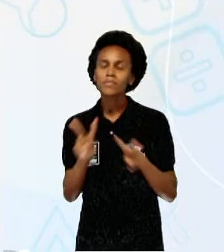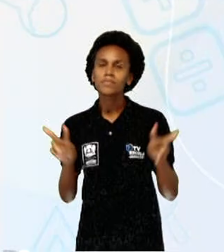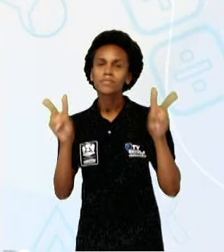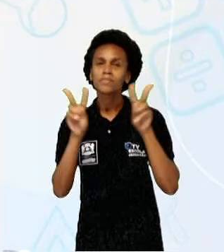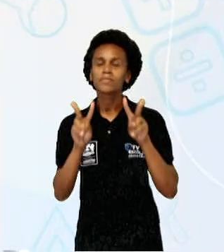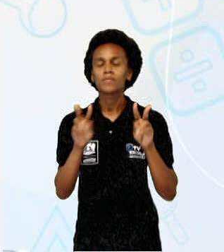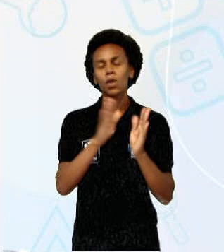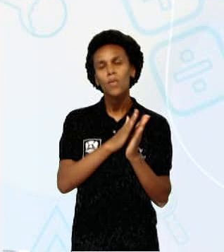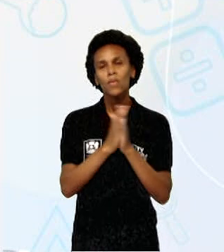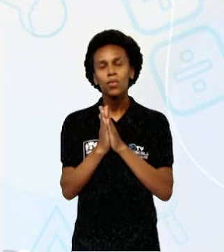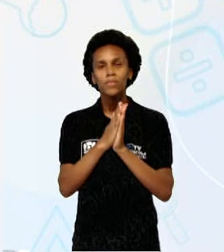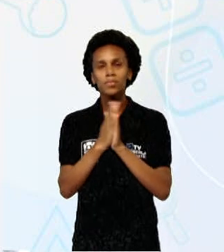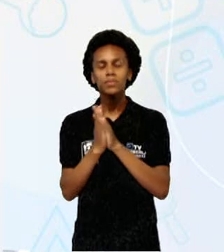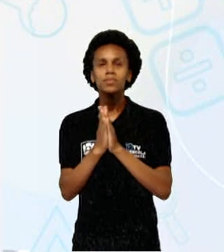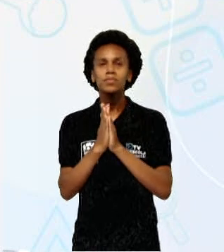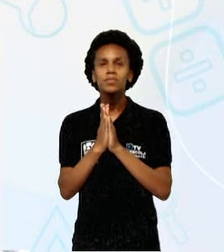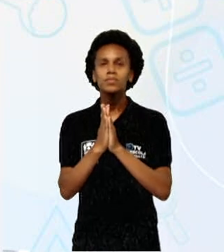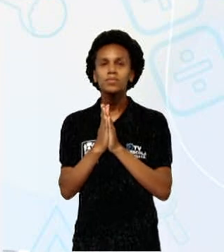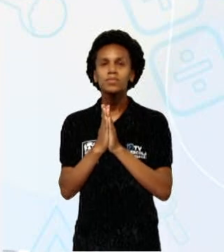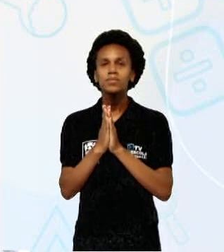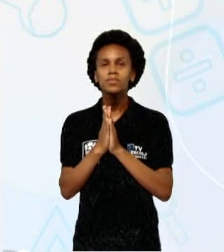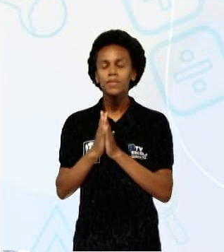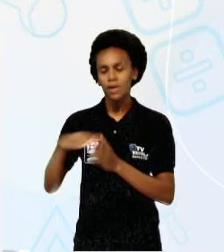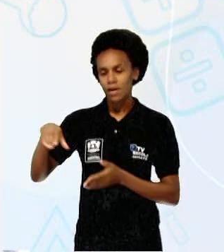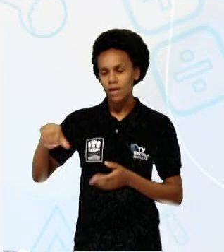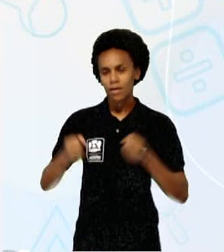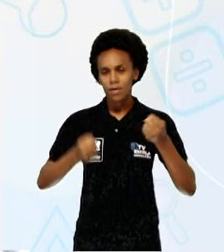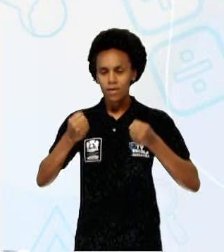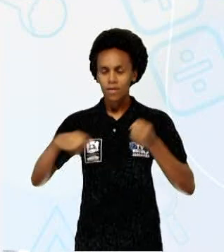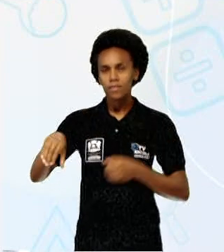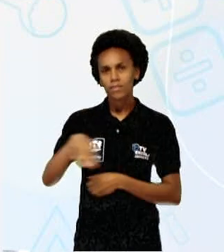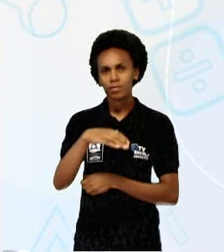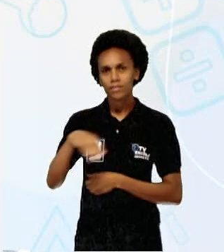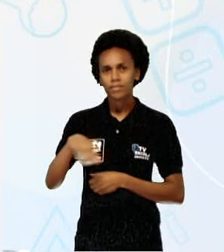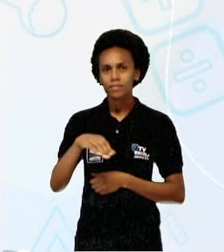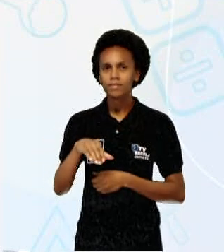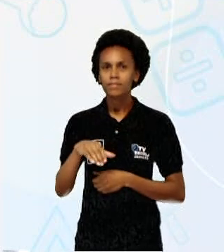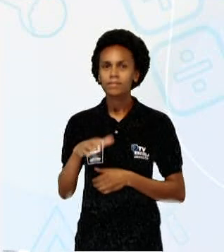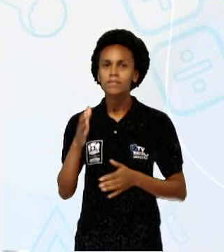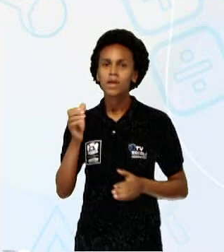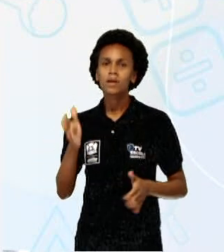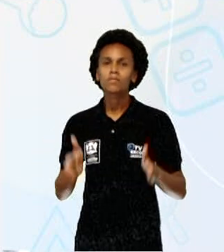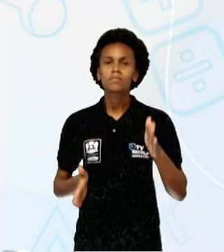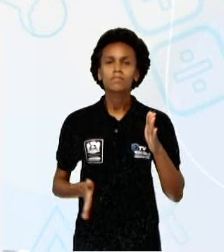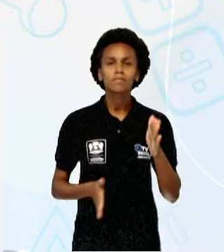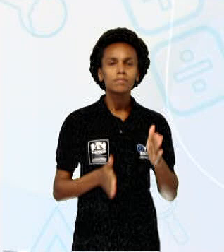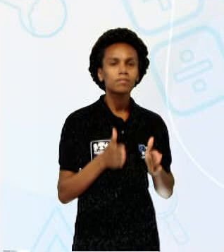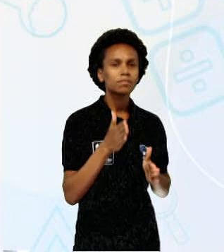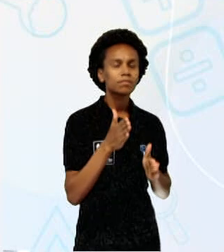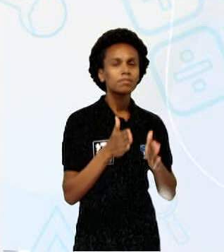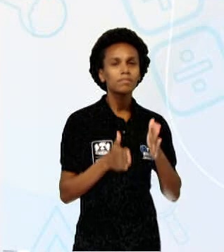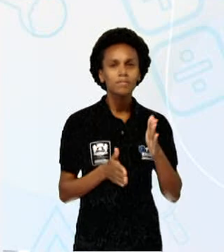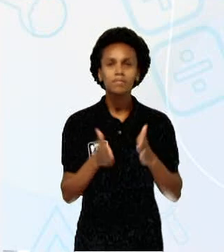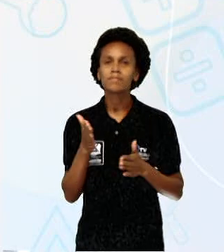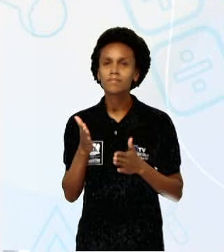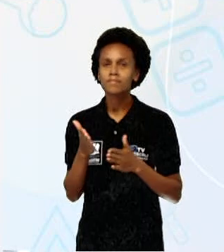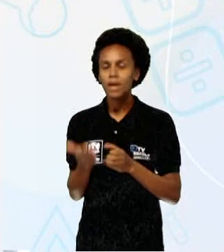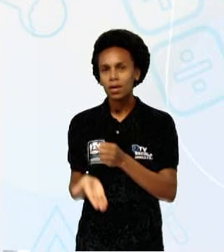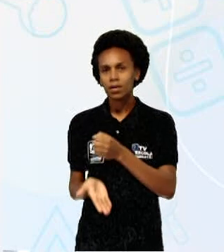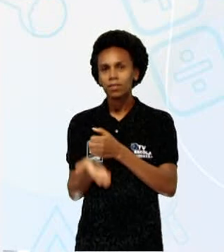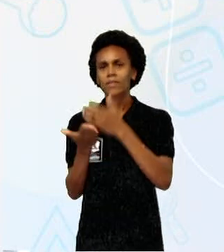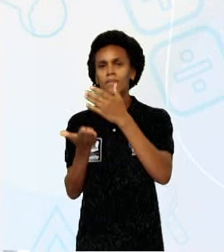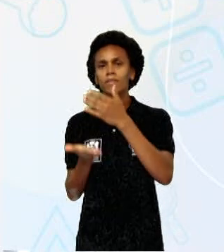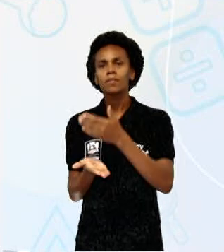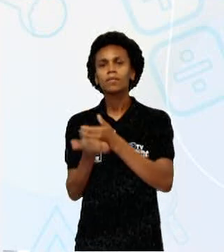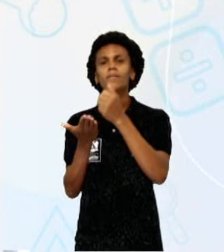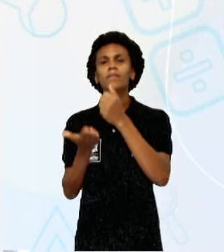carrinho eu tô vendo robôs dinossauros e duas petecas não